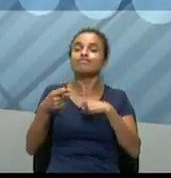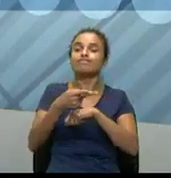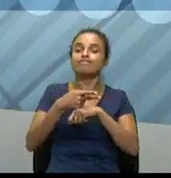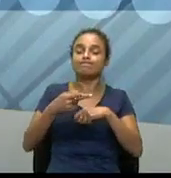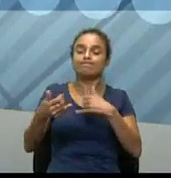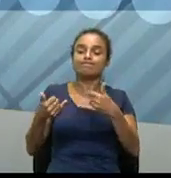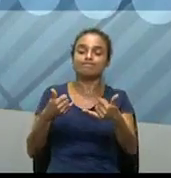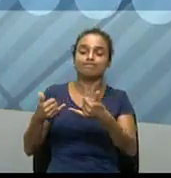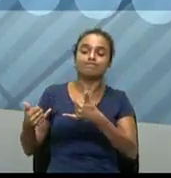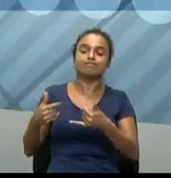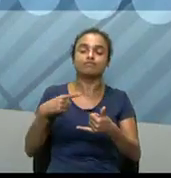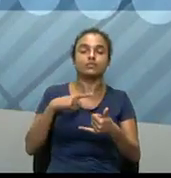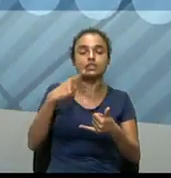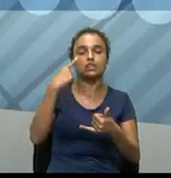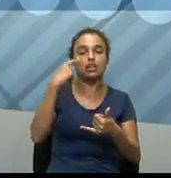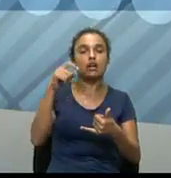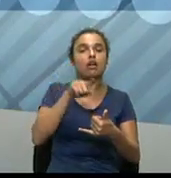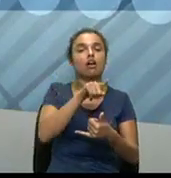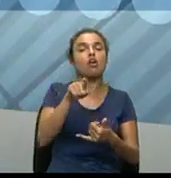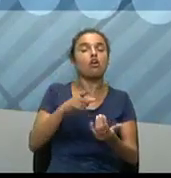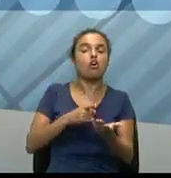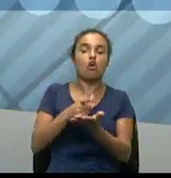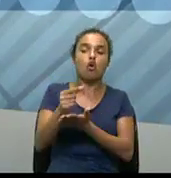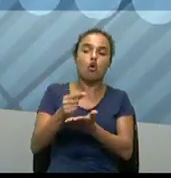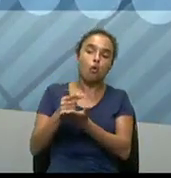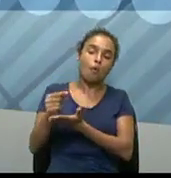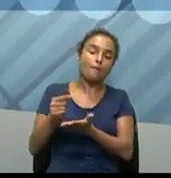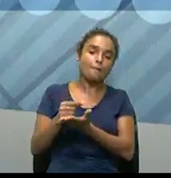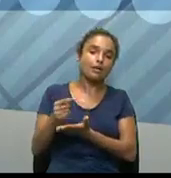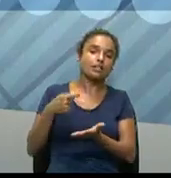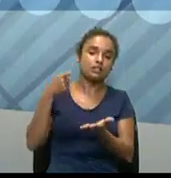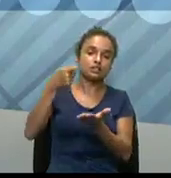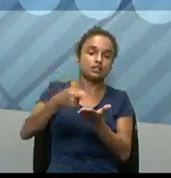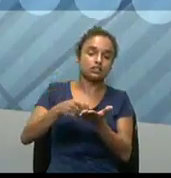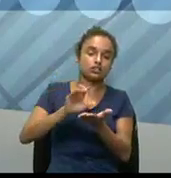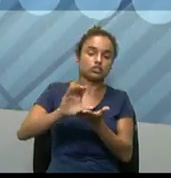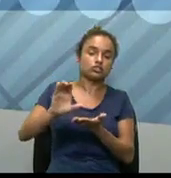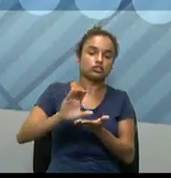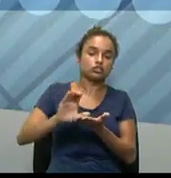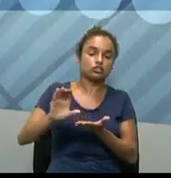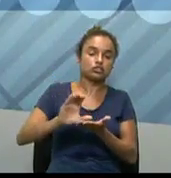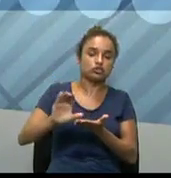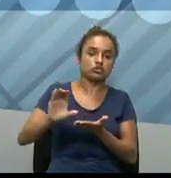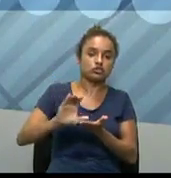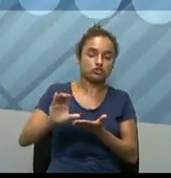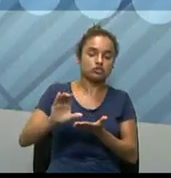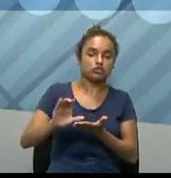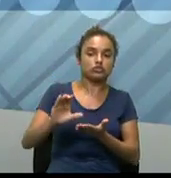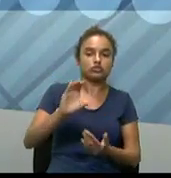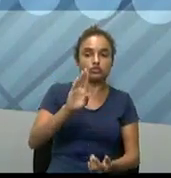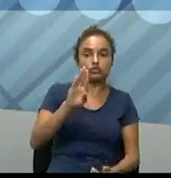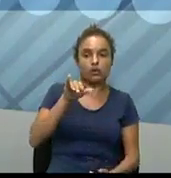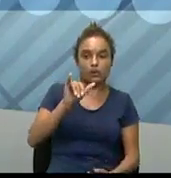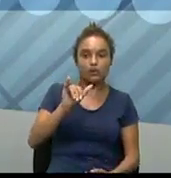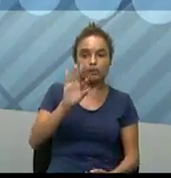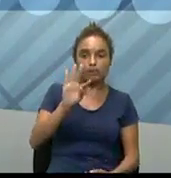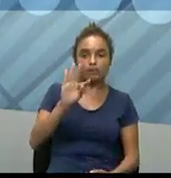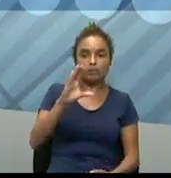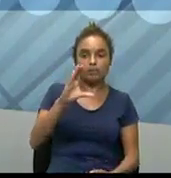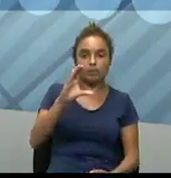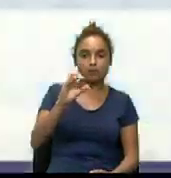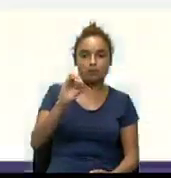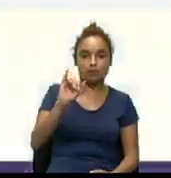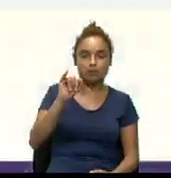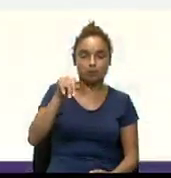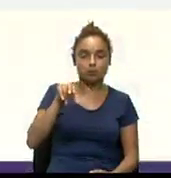você tem interesse em investir ou adquirir as Bitcoins. Quais são os